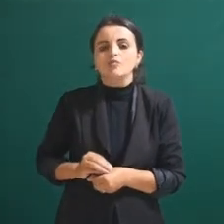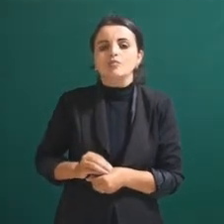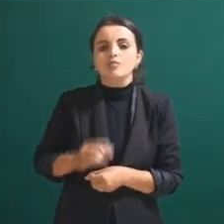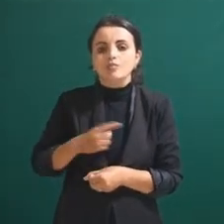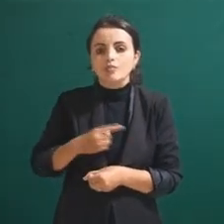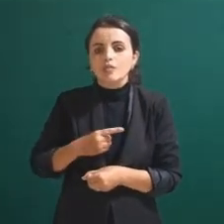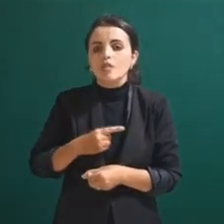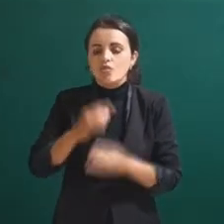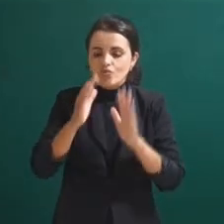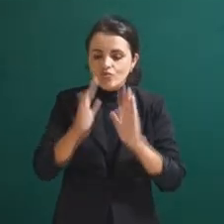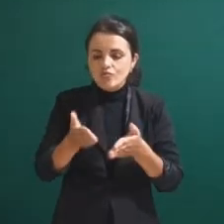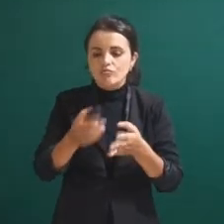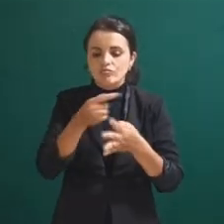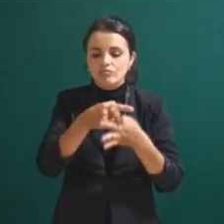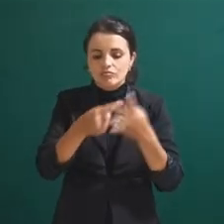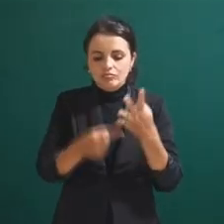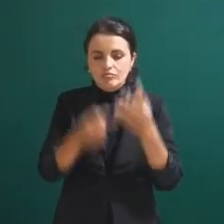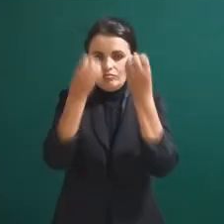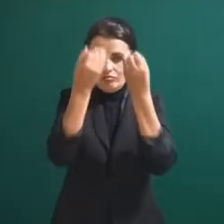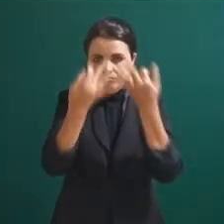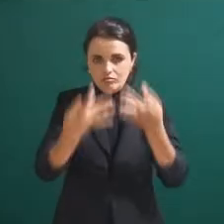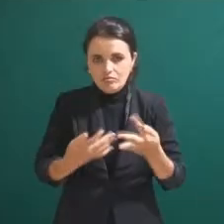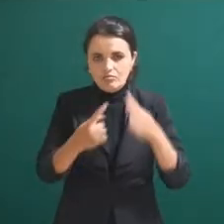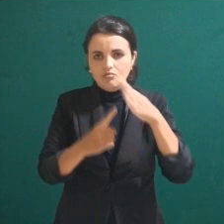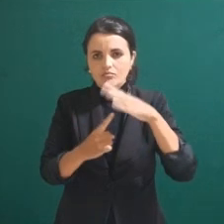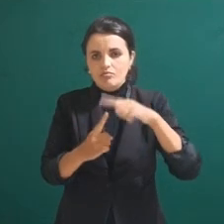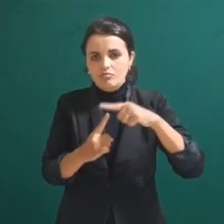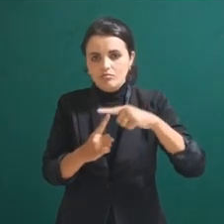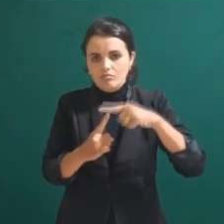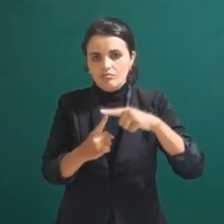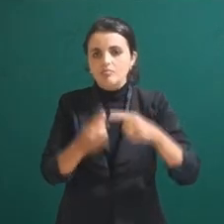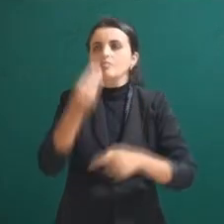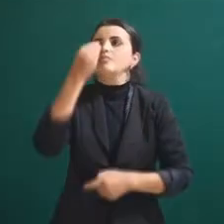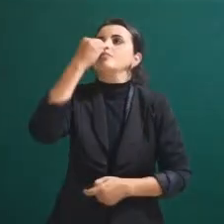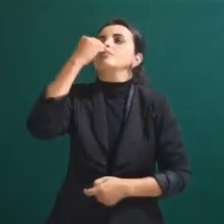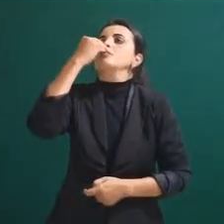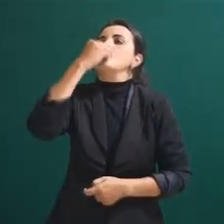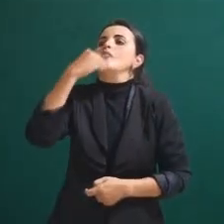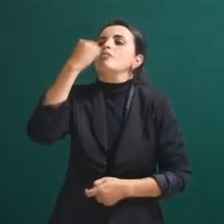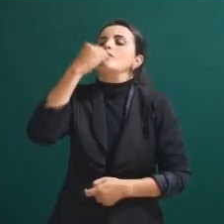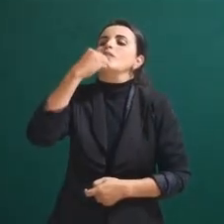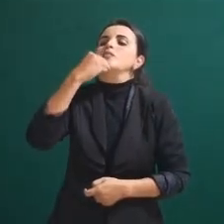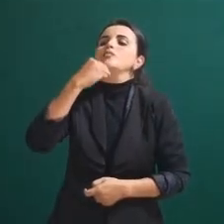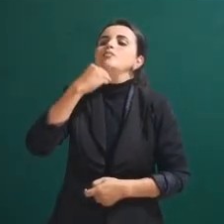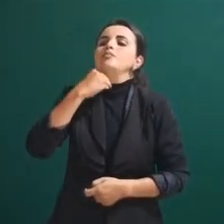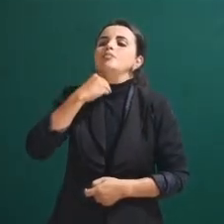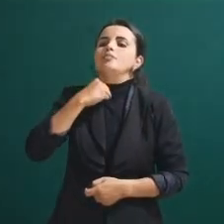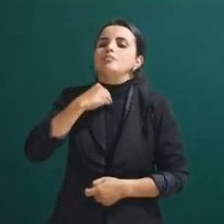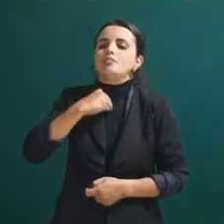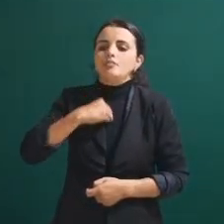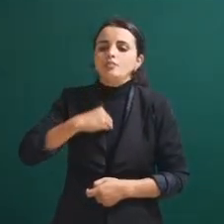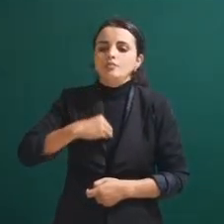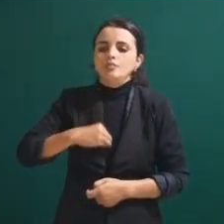então a gente agora acabou de ver os 4 processos que estão envolvendo aí o nosso sistema digestório, que são